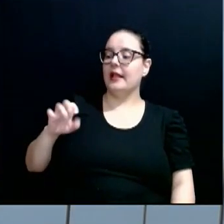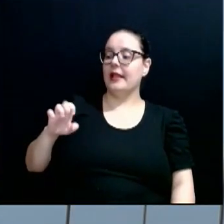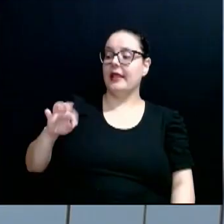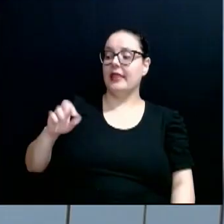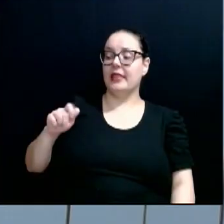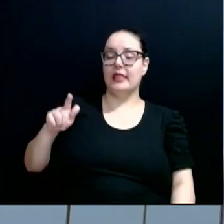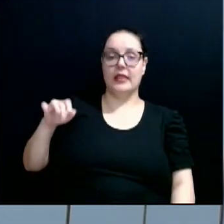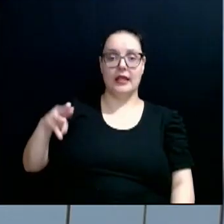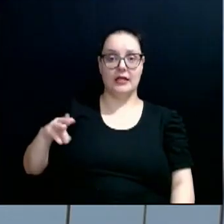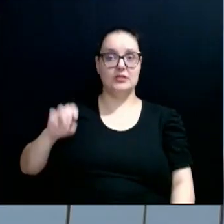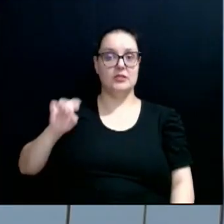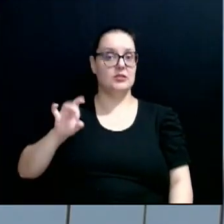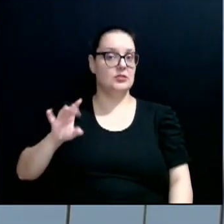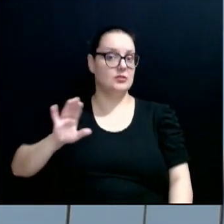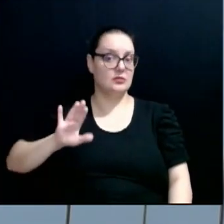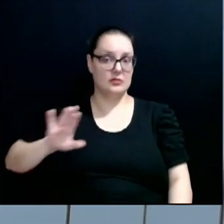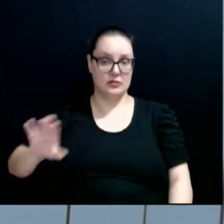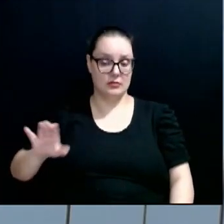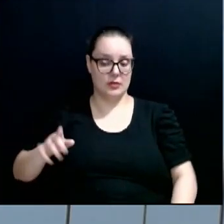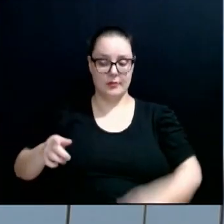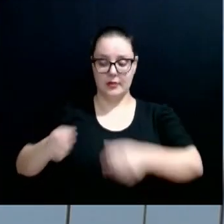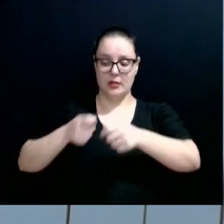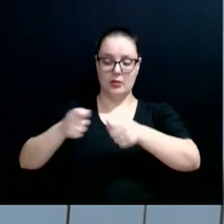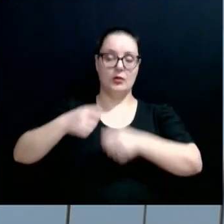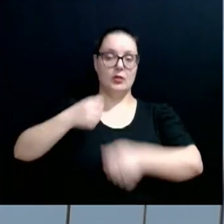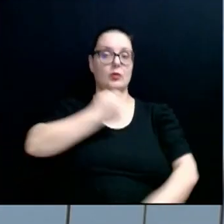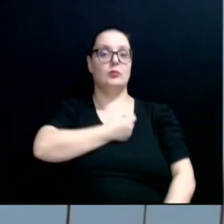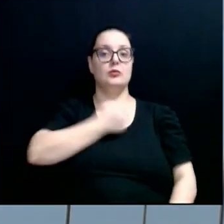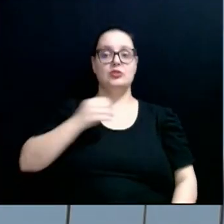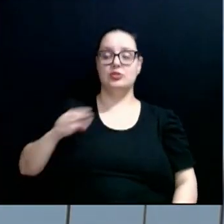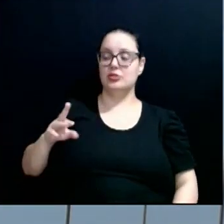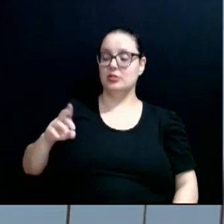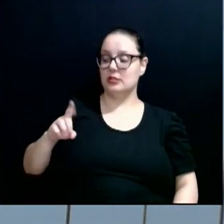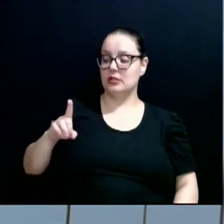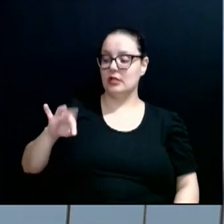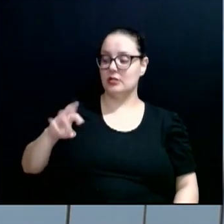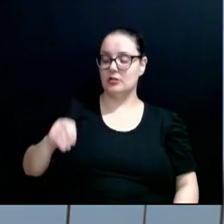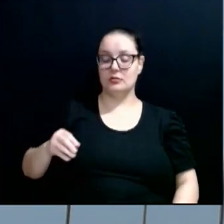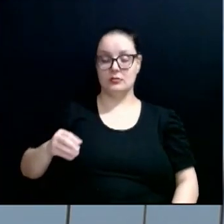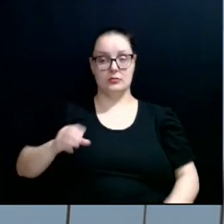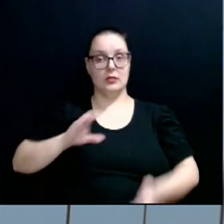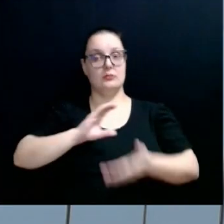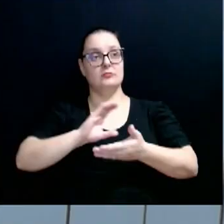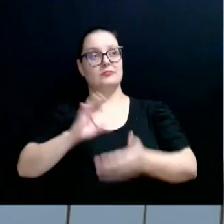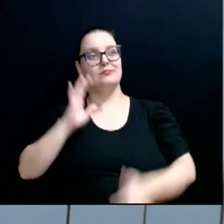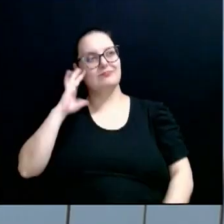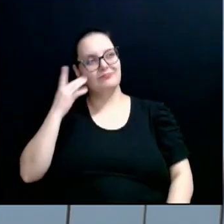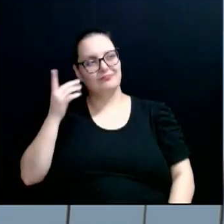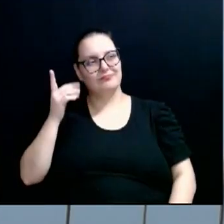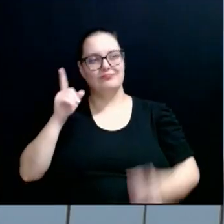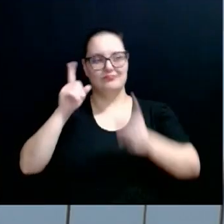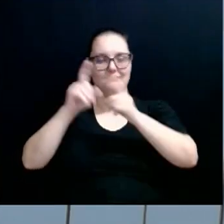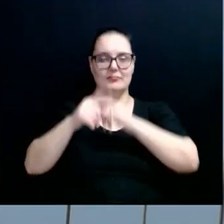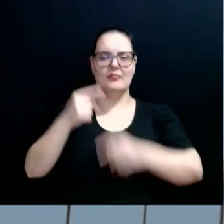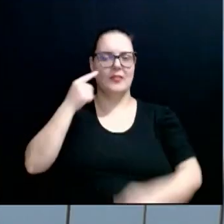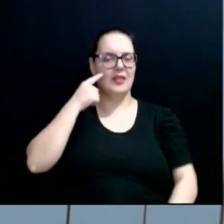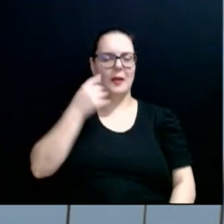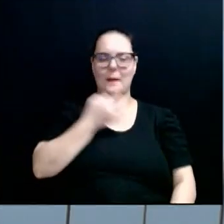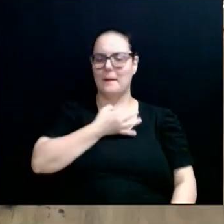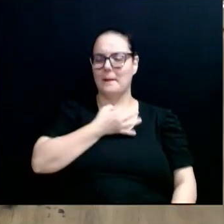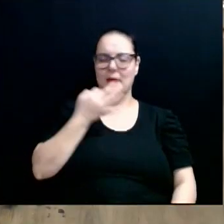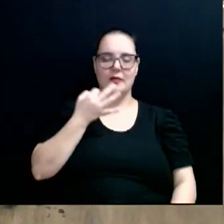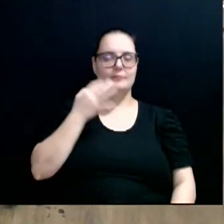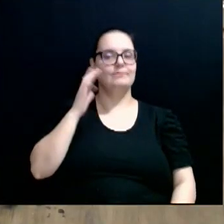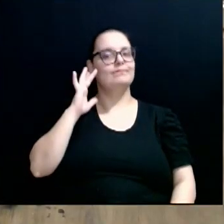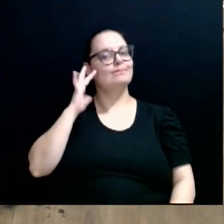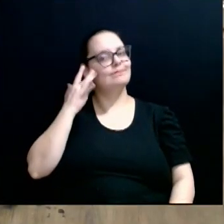para controlar o número de crédito que foi passado. Eu acho difícil, a ideia é sensacional, mas eu acho difícil de implantar isso no